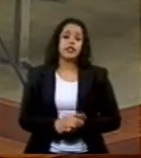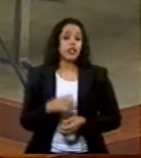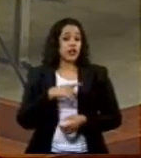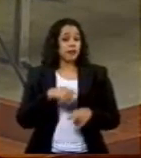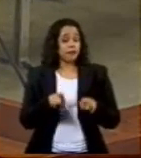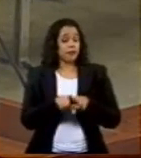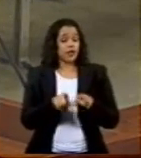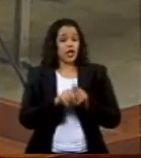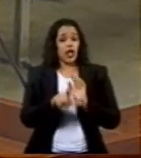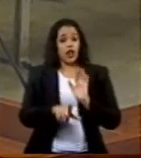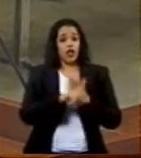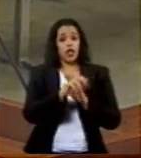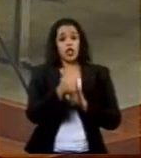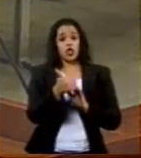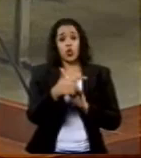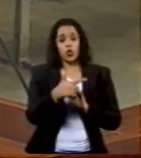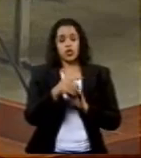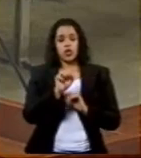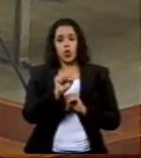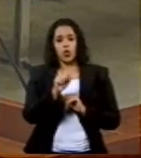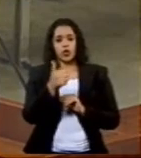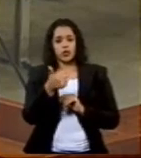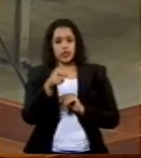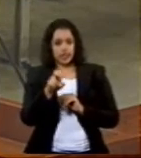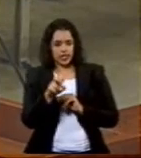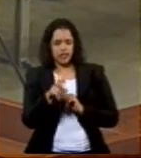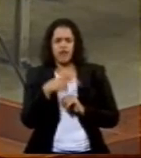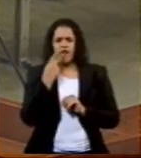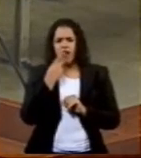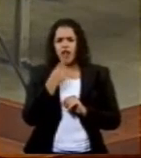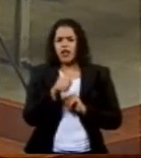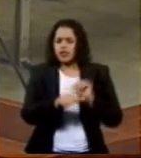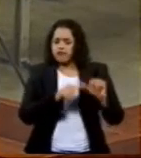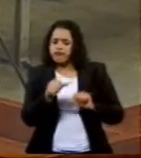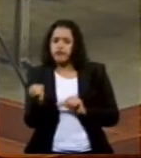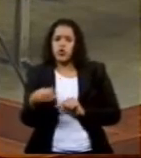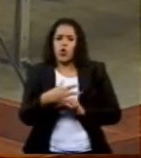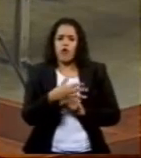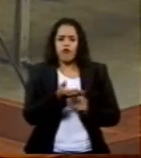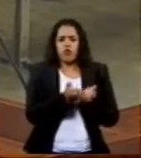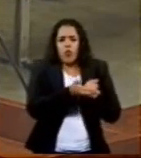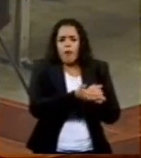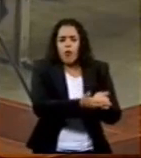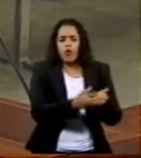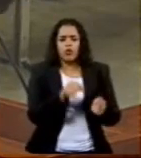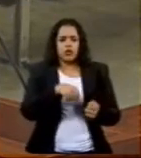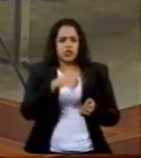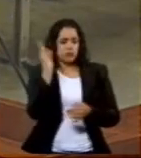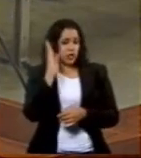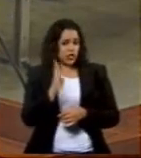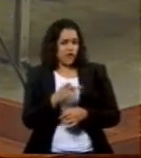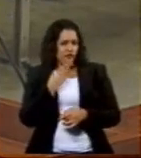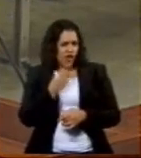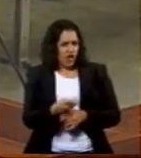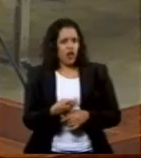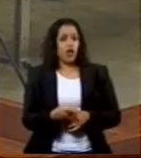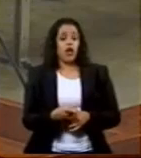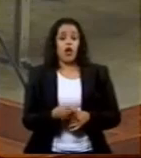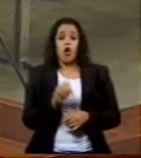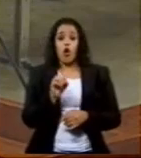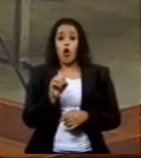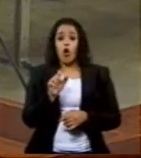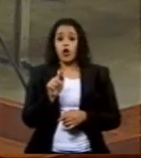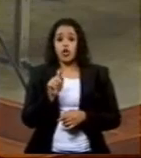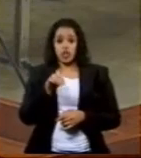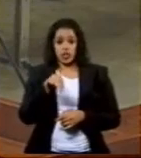Lei 12.815, também já mencionada, que tratou da modernização dos portos, do regime de exploração dos portos nacionais, diz que compete ao OGMO e